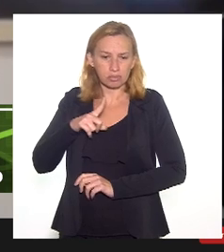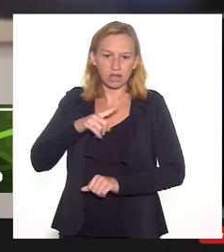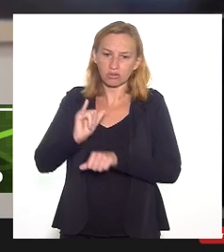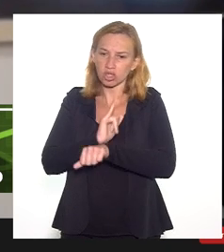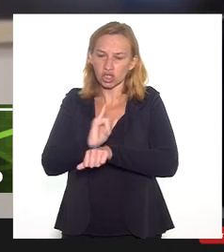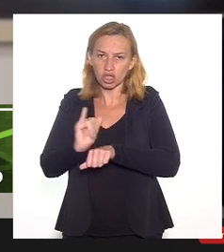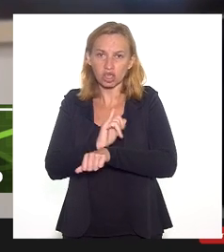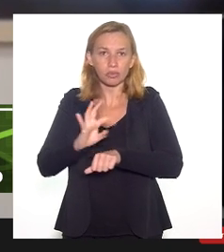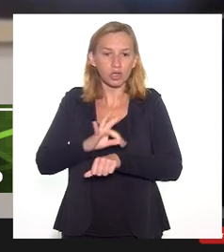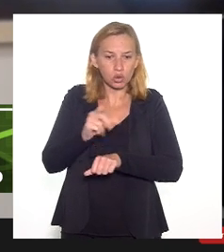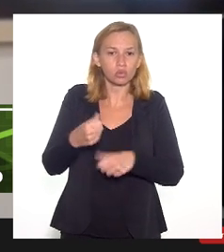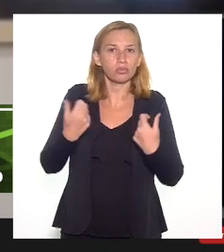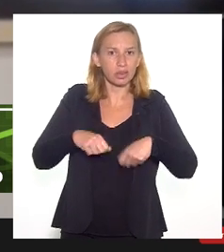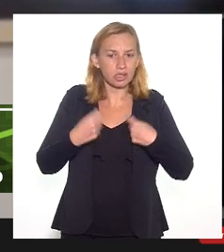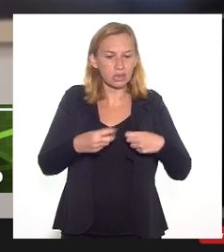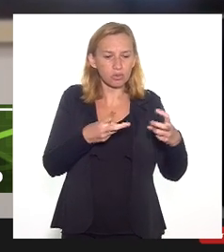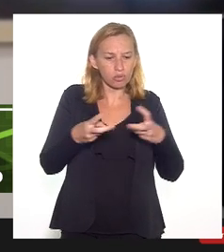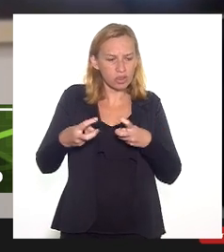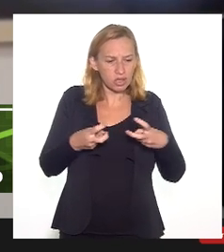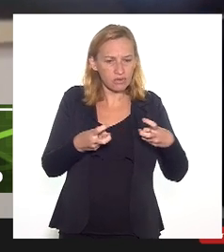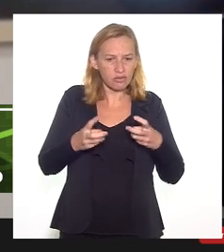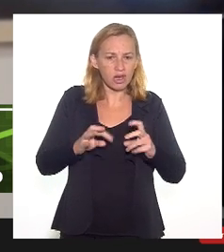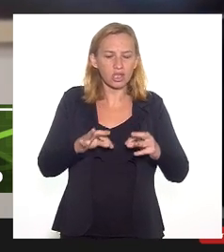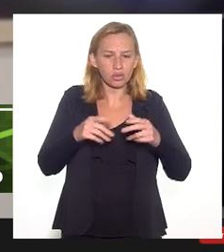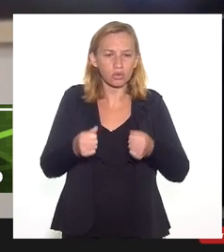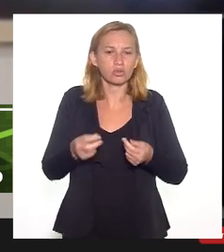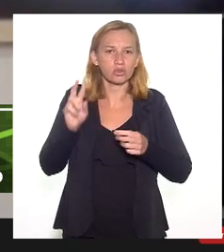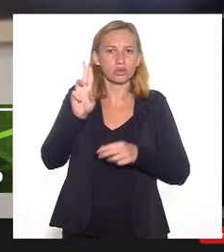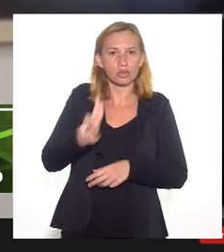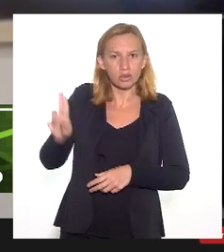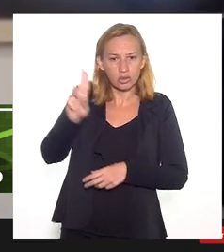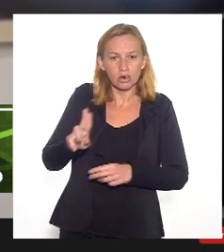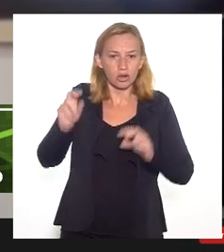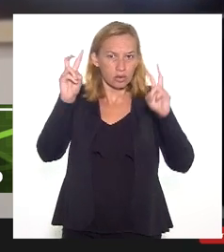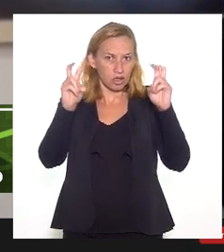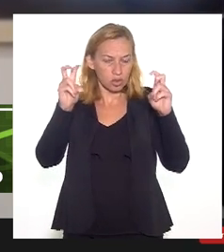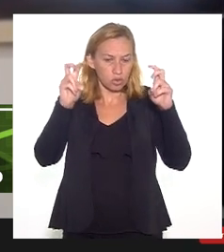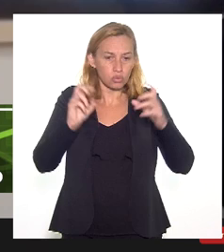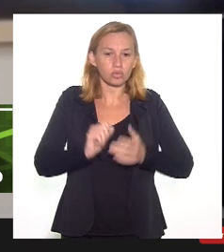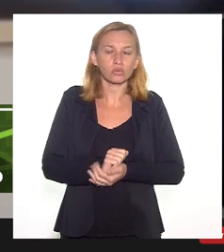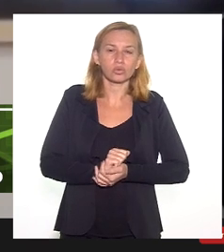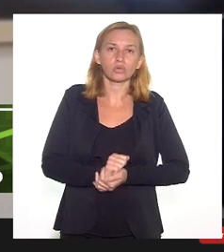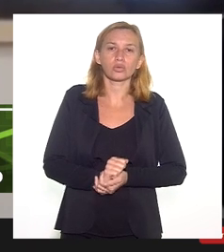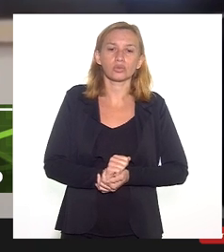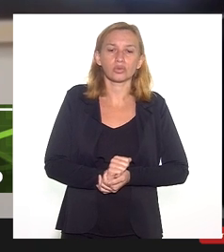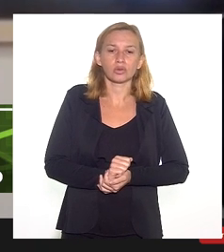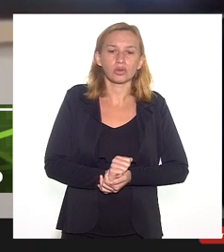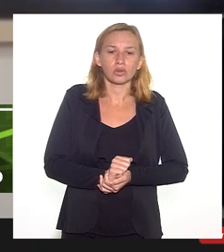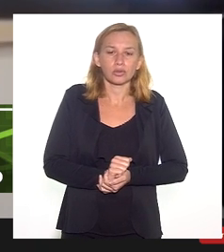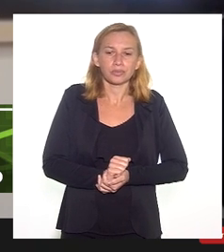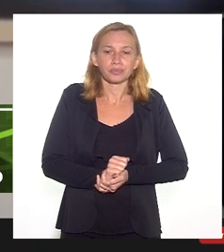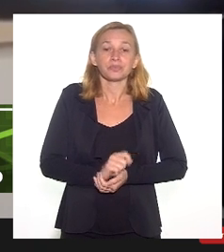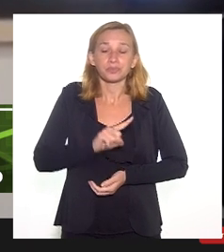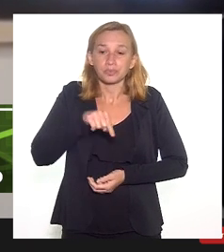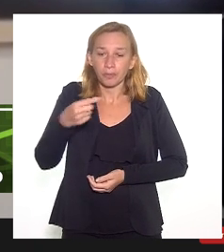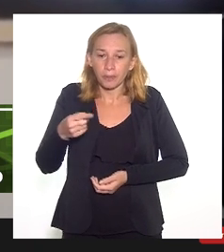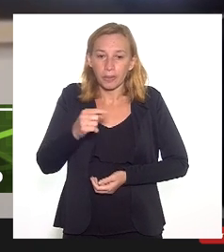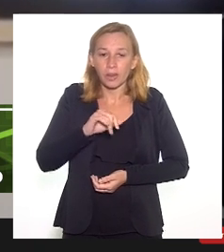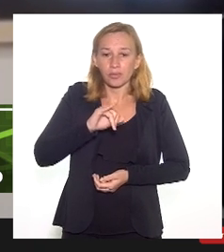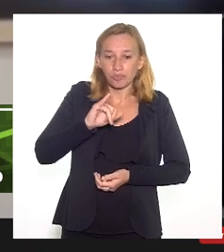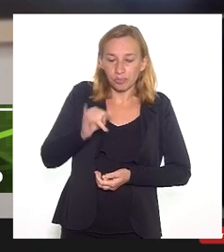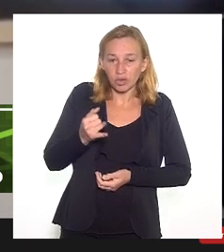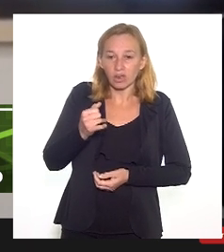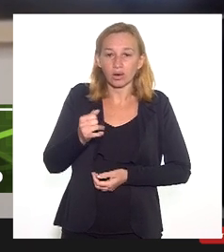tratar da situação das universidades, dos salários, e uma outra coisa, que também é outra oportunidade, colocamos de